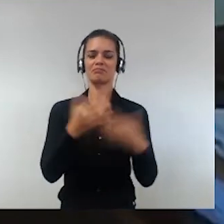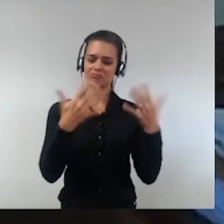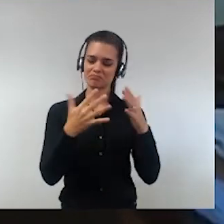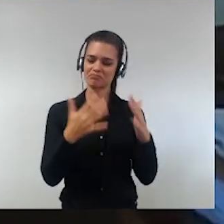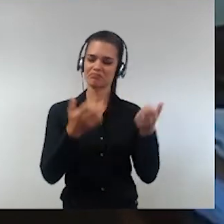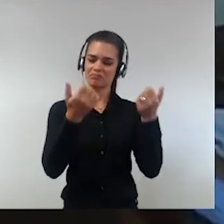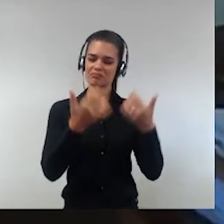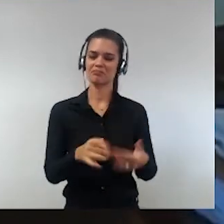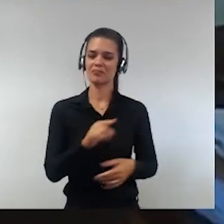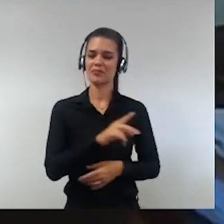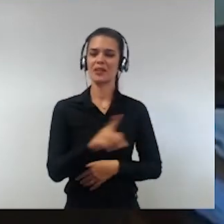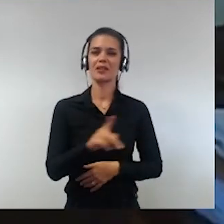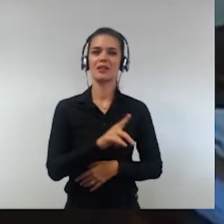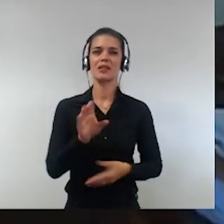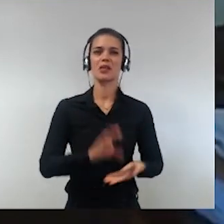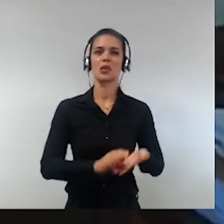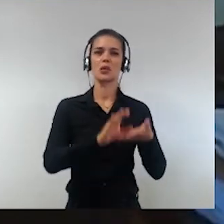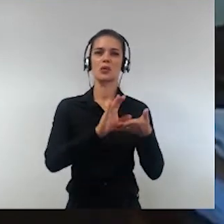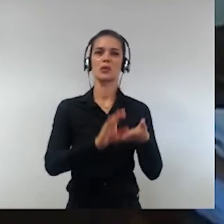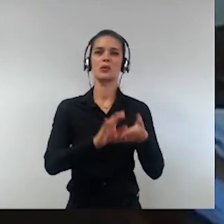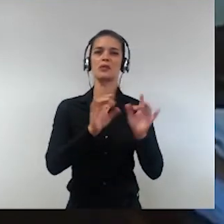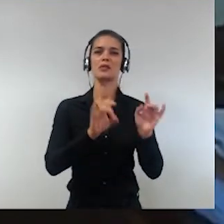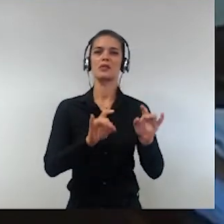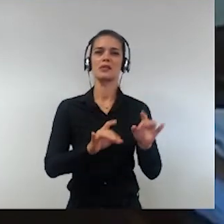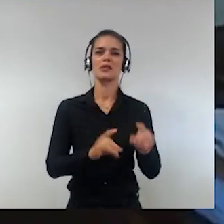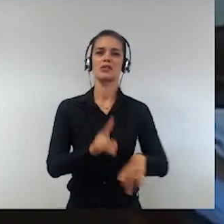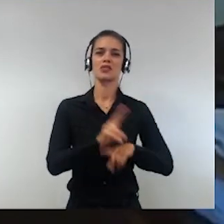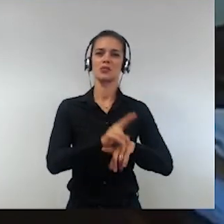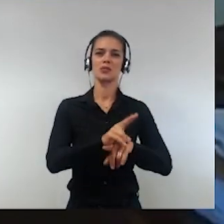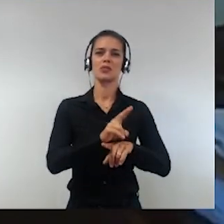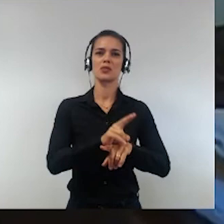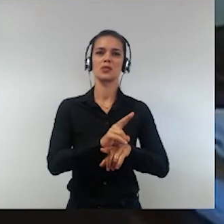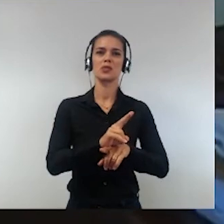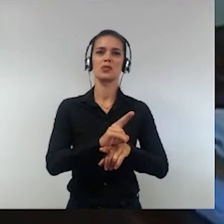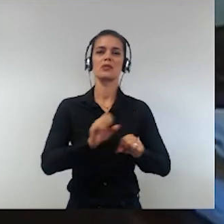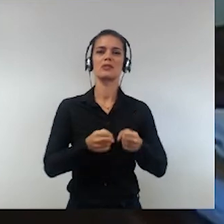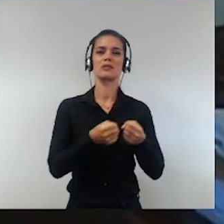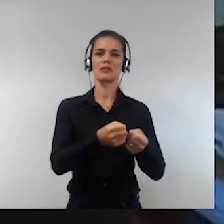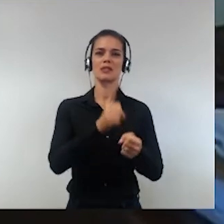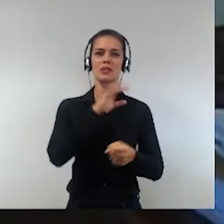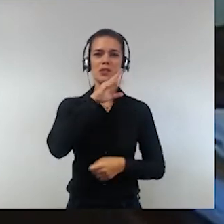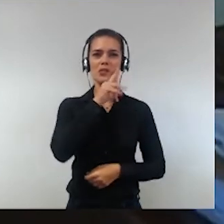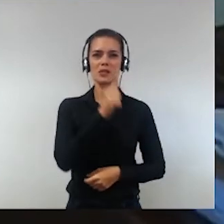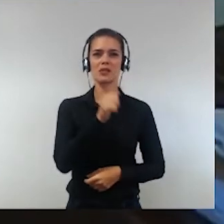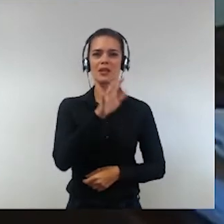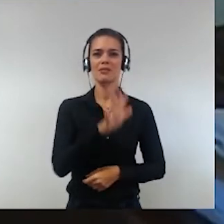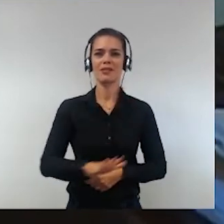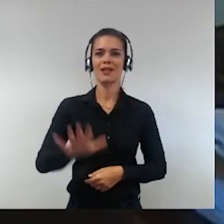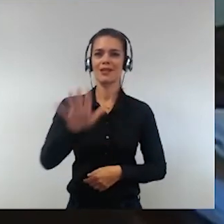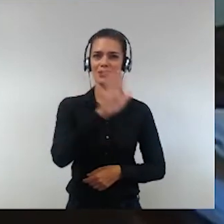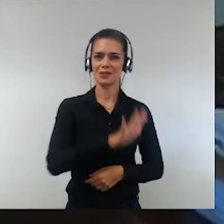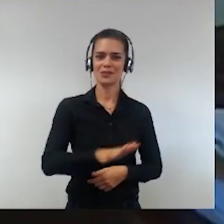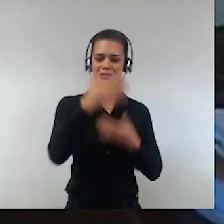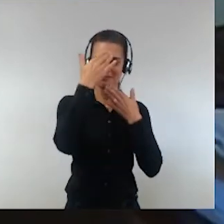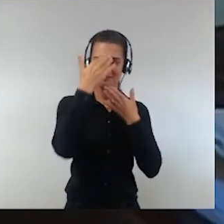Doutor Reinaldo, que é presidente da Comissão Especial de Proteção e Defesa dos Animais da OAB Nacional. Parabéns, muito obrigado. E passo